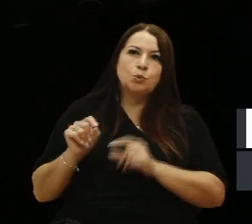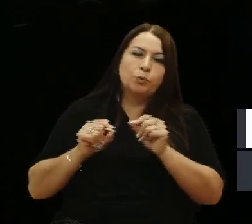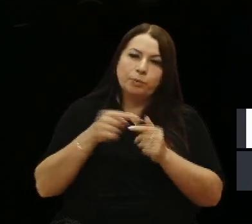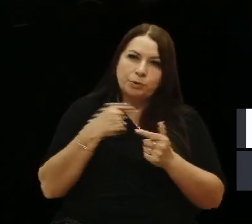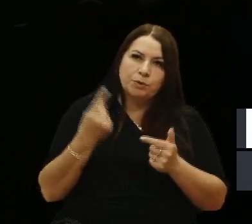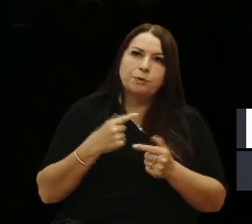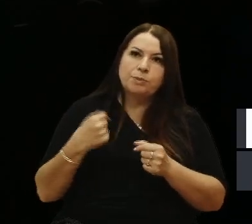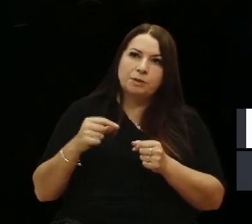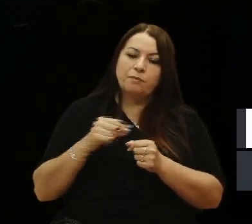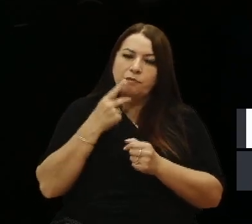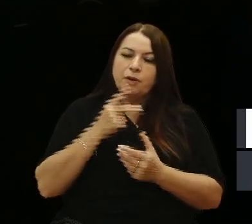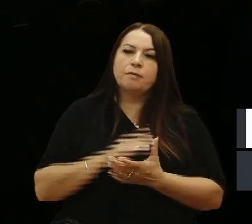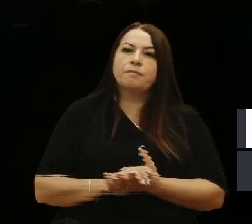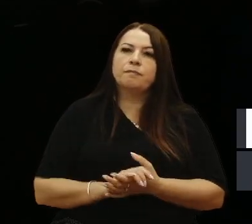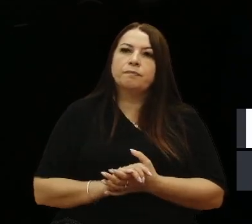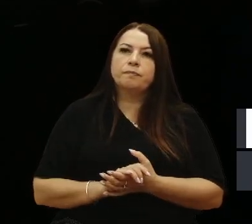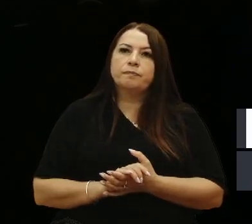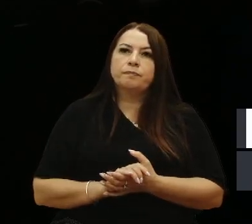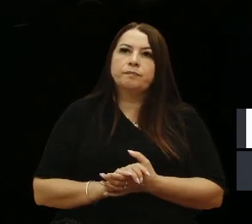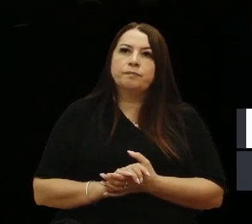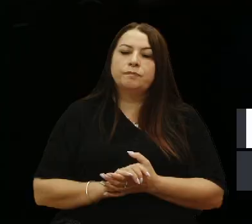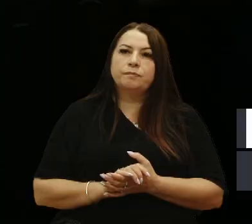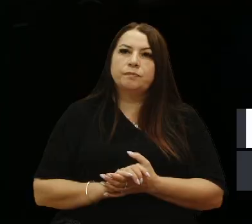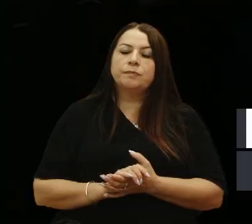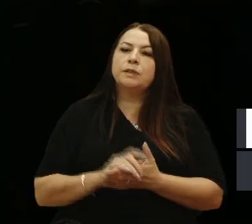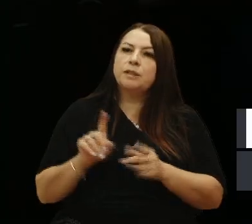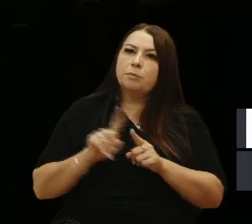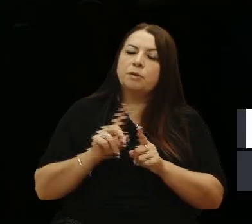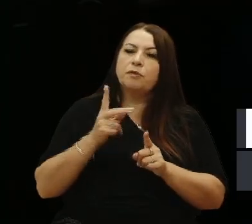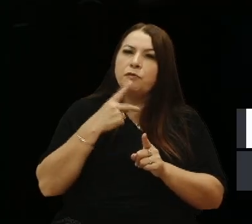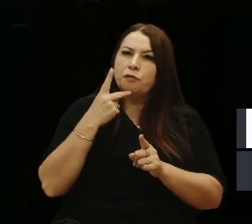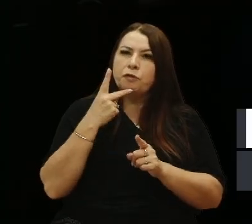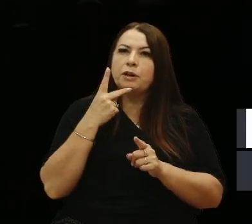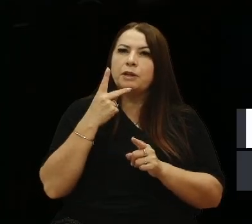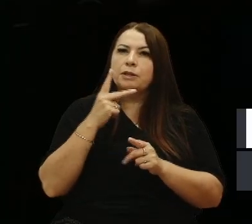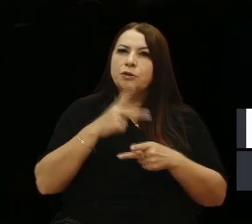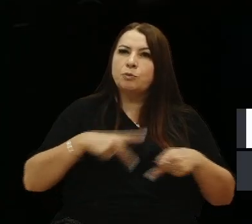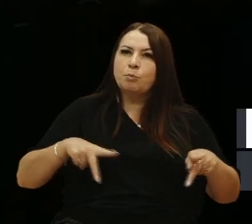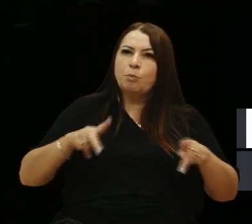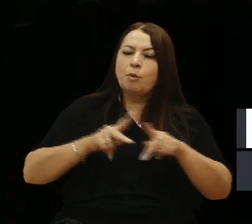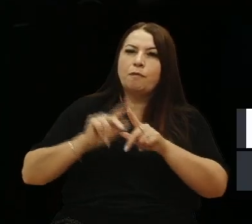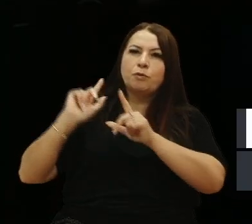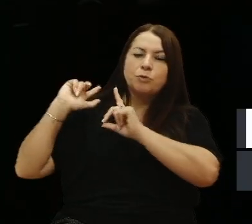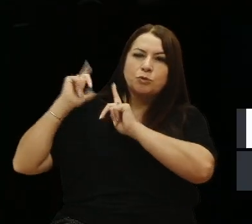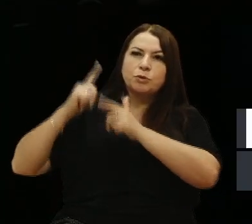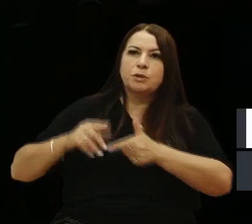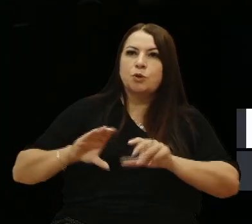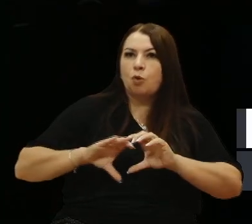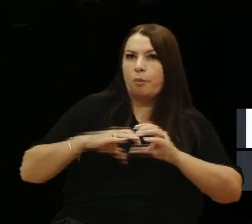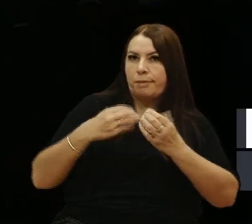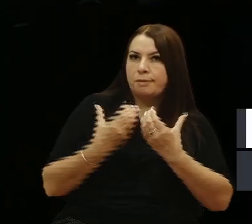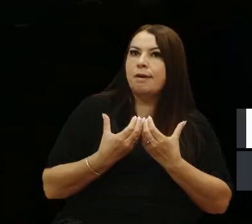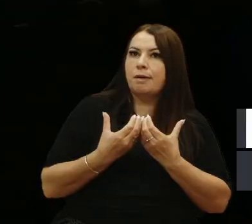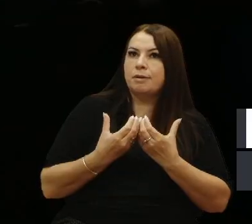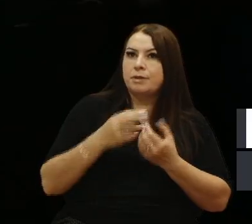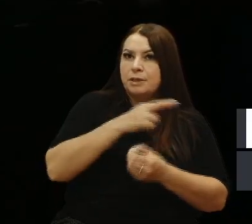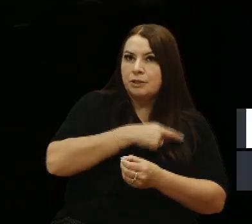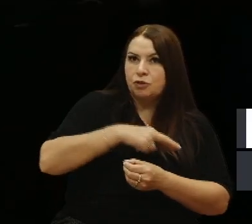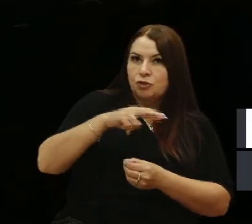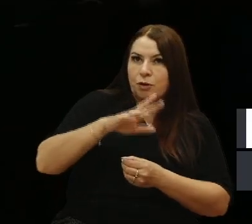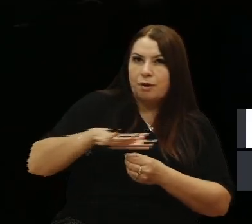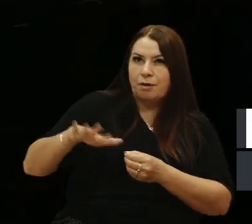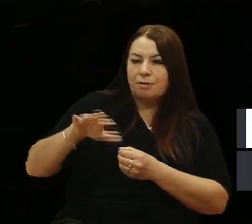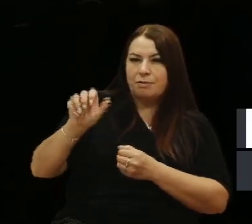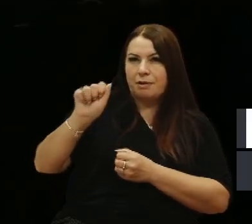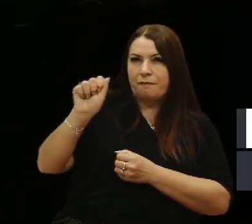que nós precisamos falar. Além do fato de que quando a gente fala sobre povos tradicionais e comunidades, né, e religiões de matriz africana,